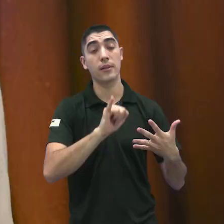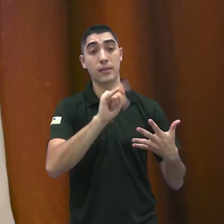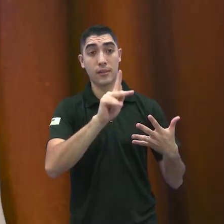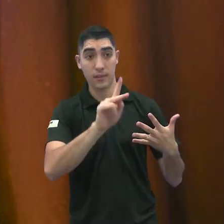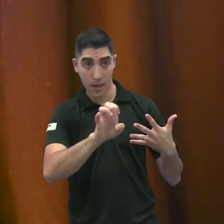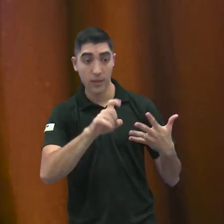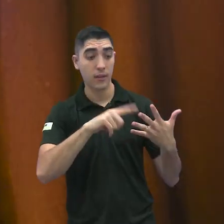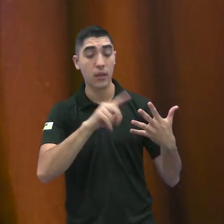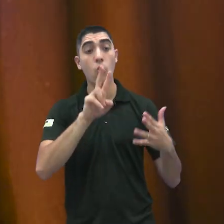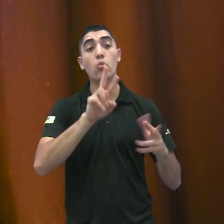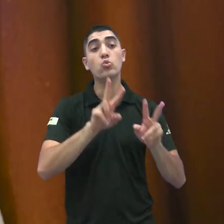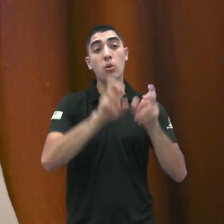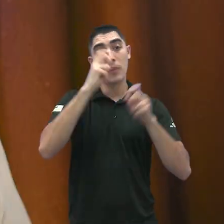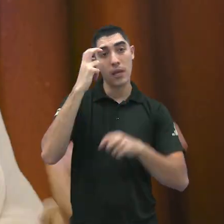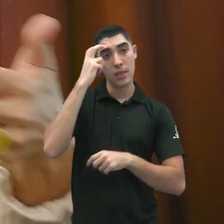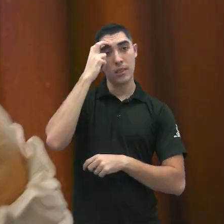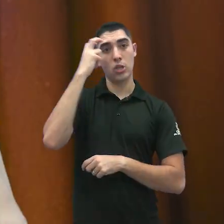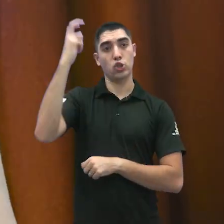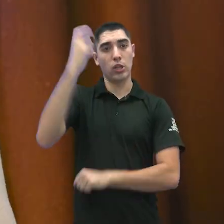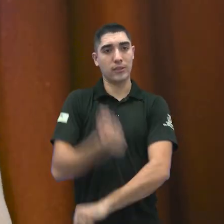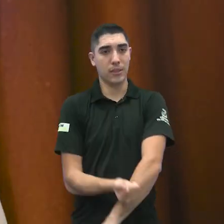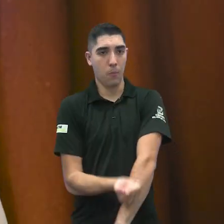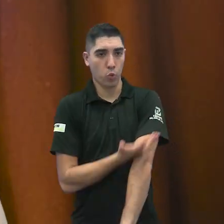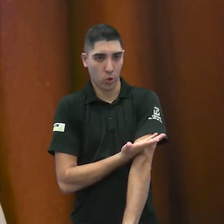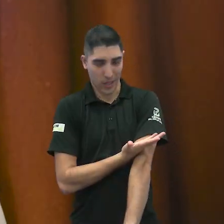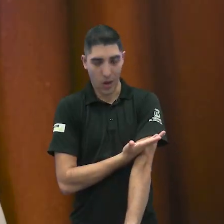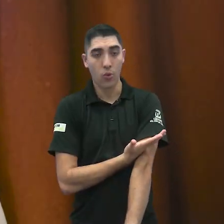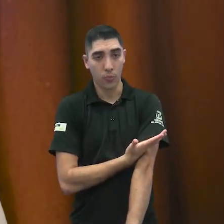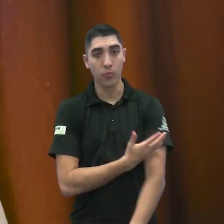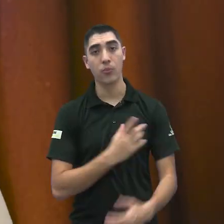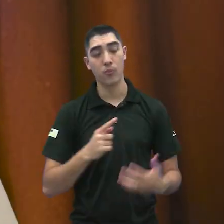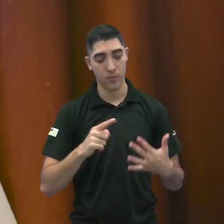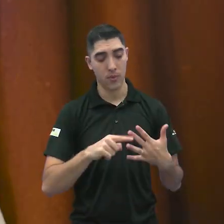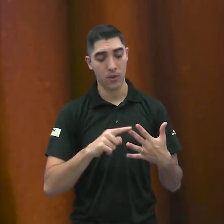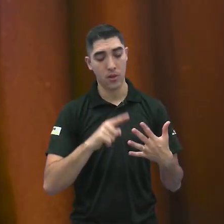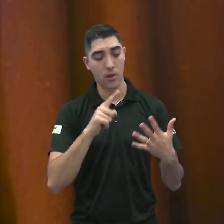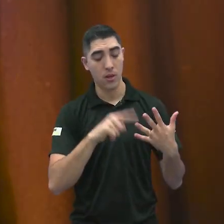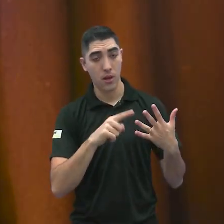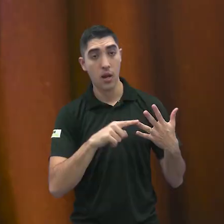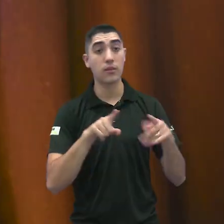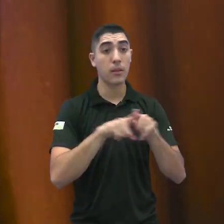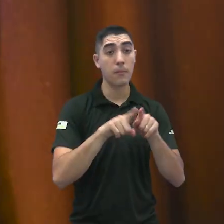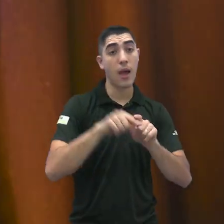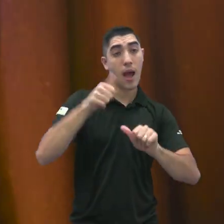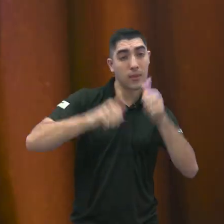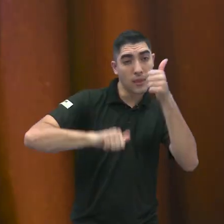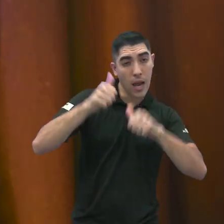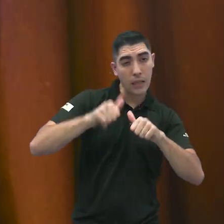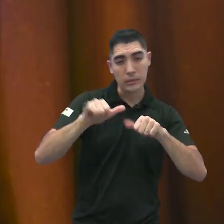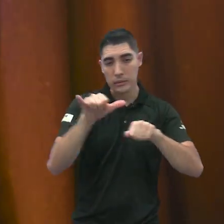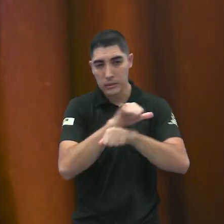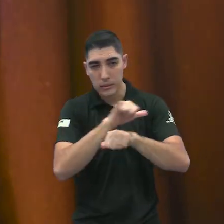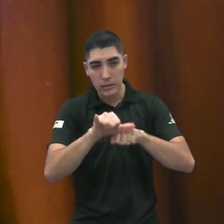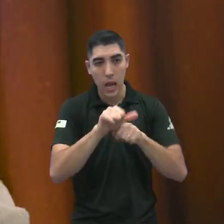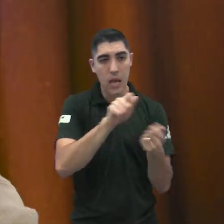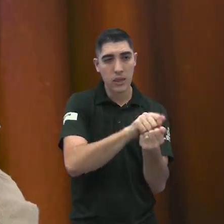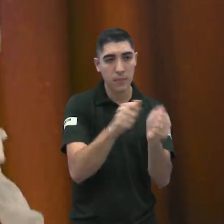Take, que fala de inteligência emocional, eu cruzo essas duas informações e tenho usado também a análise de esquemas